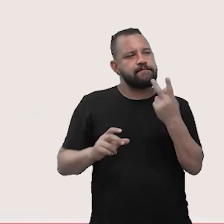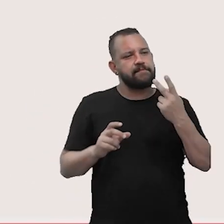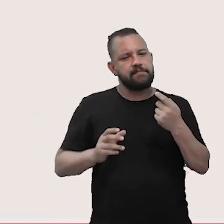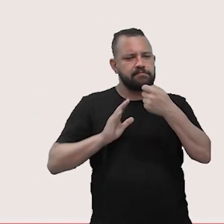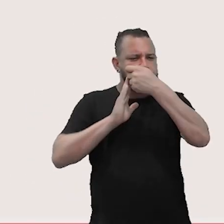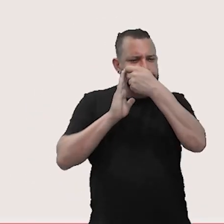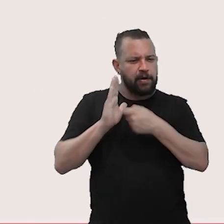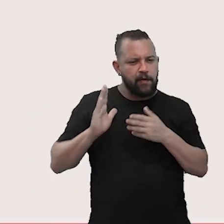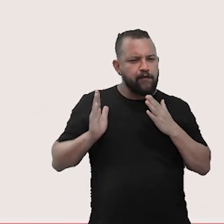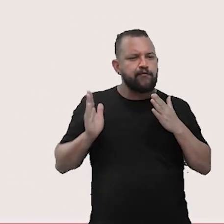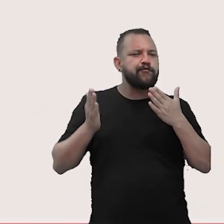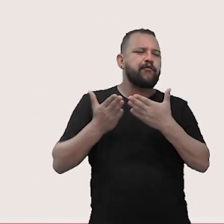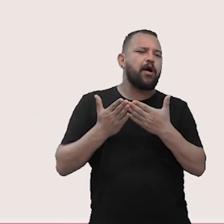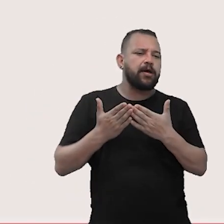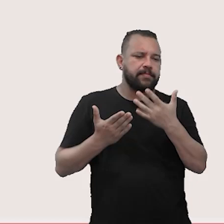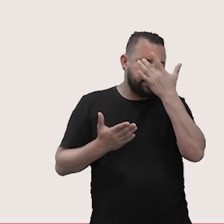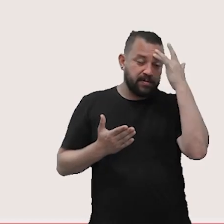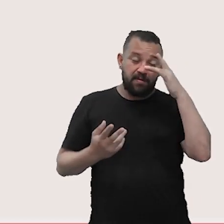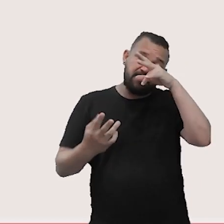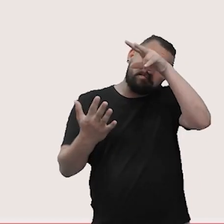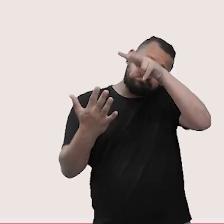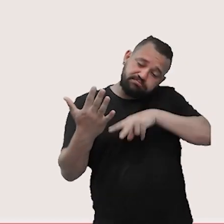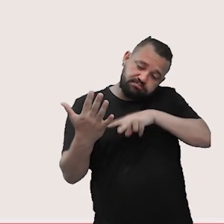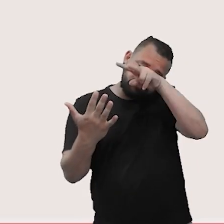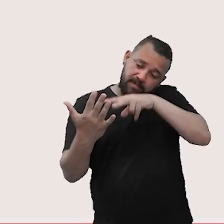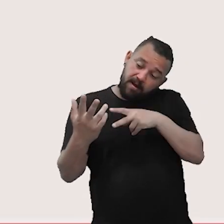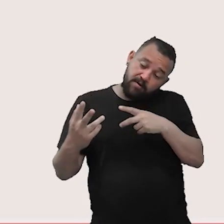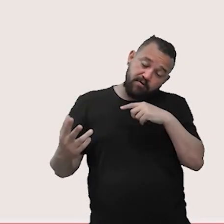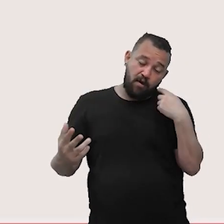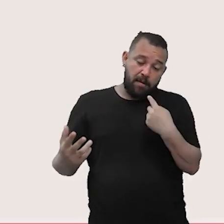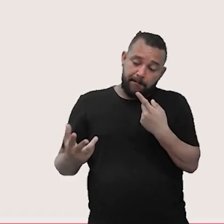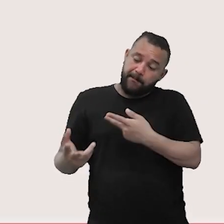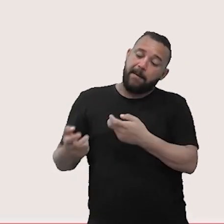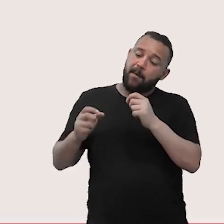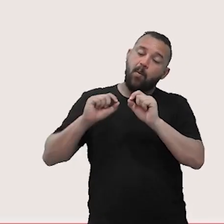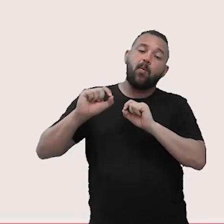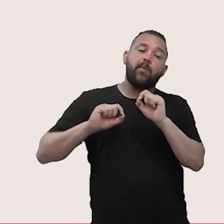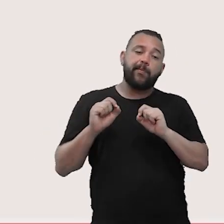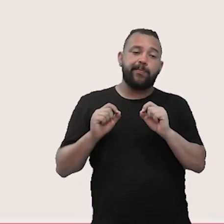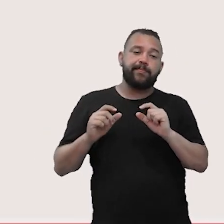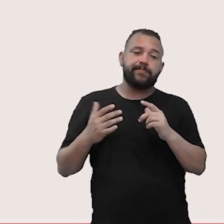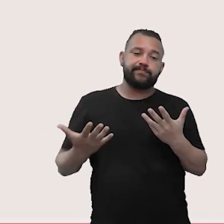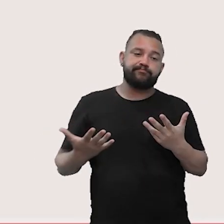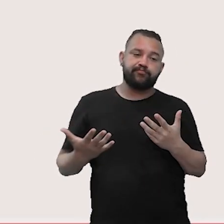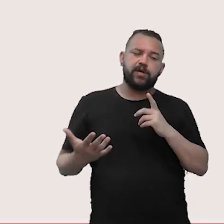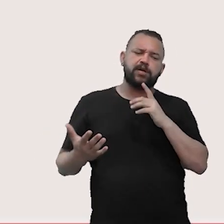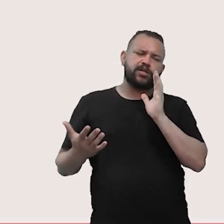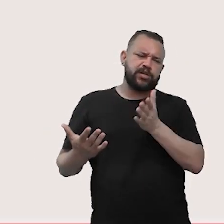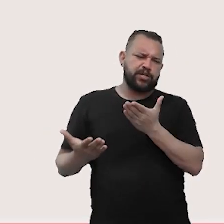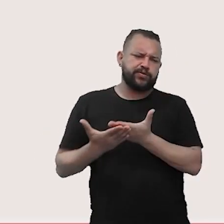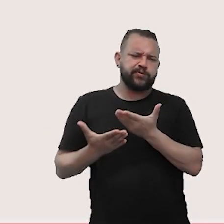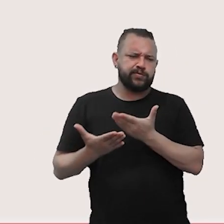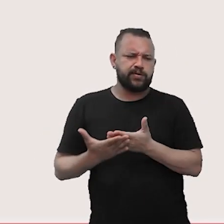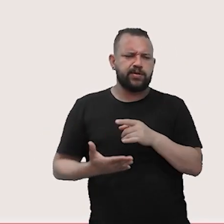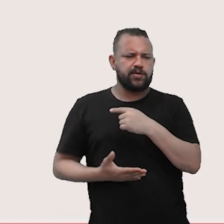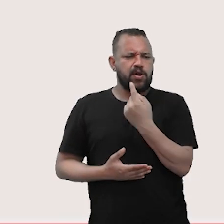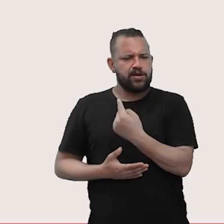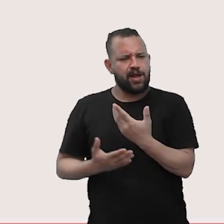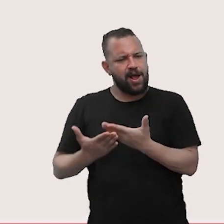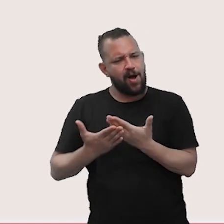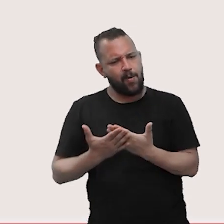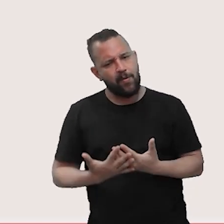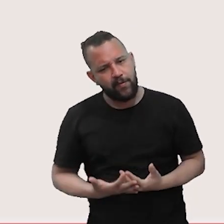para o leitor e que a gente já percebe aqui uma função que nós estudamos aqui em nossas aulas. Esse